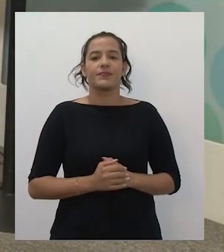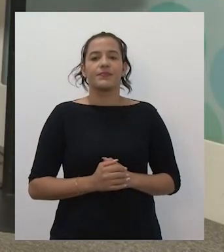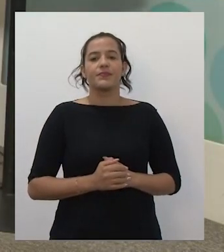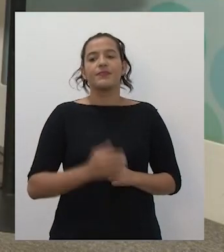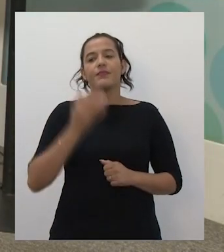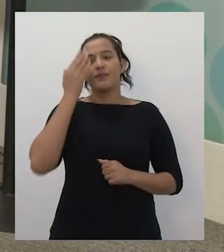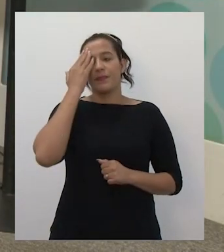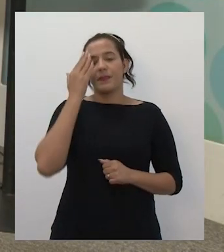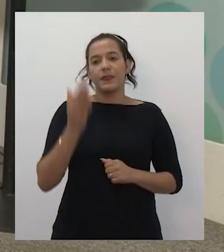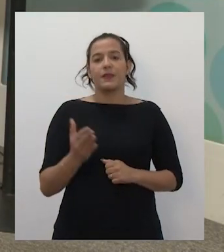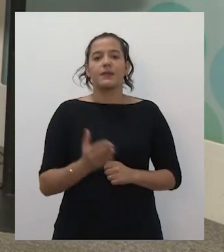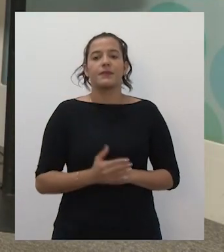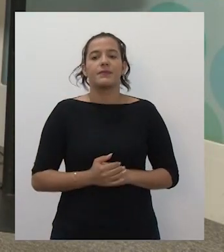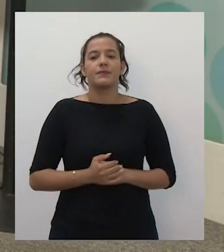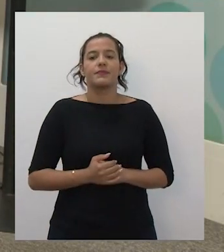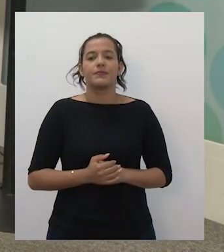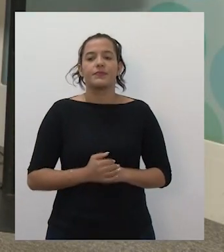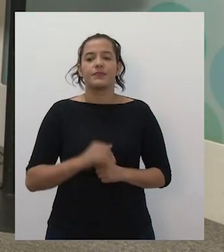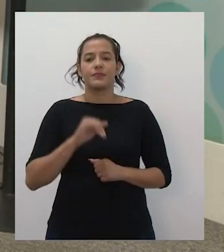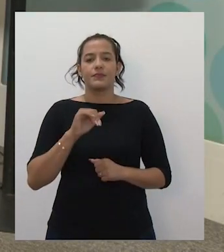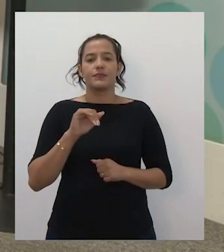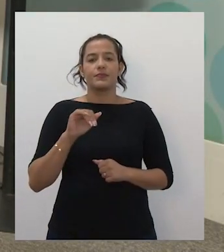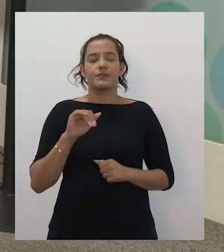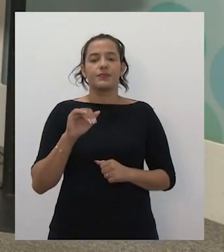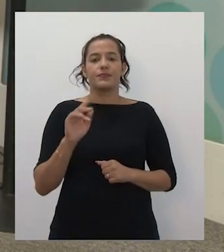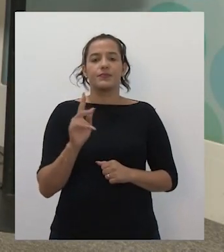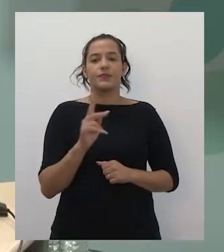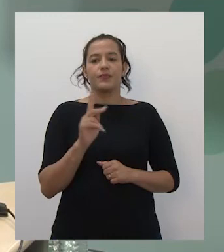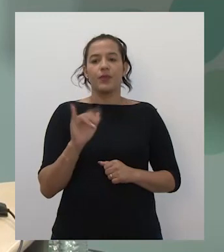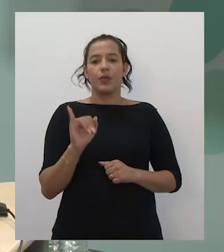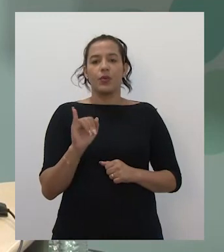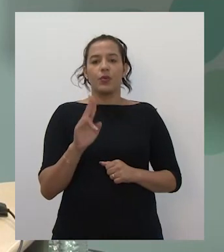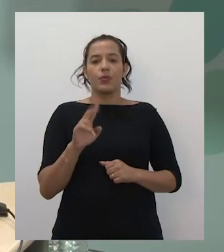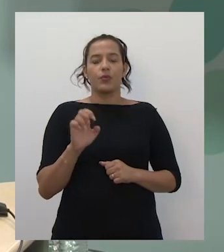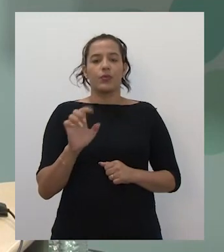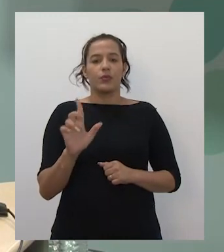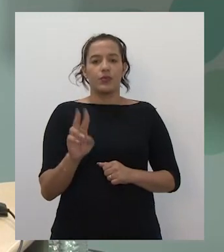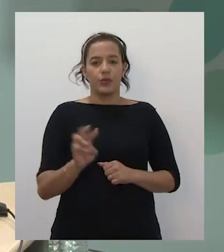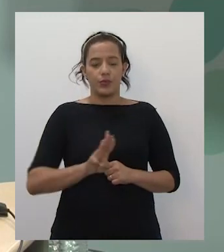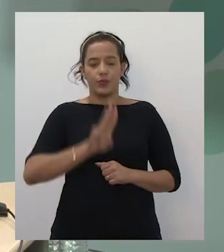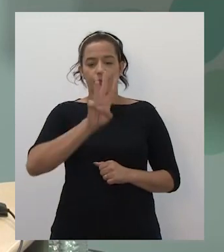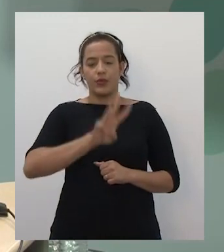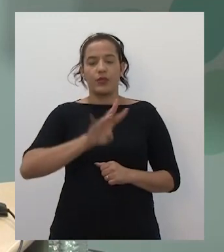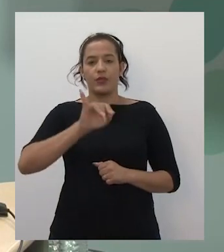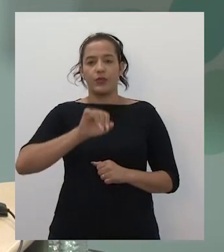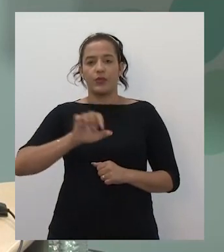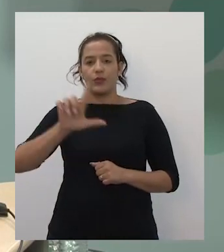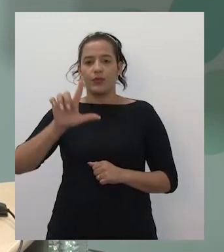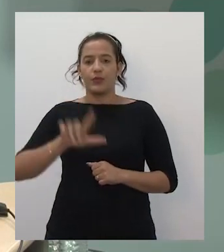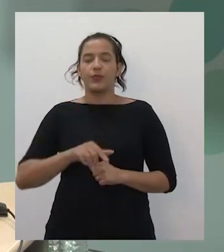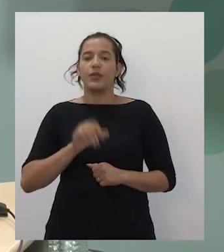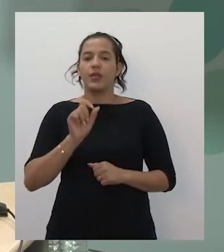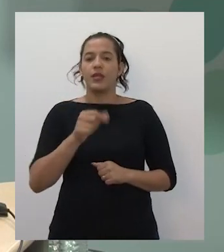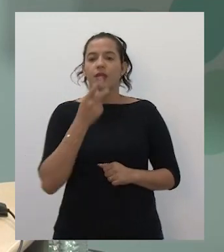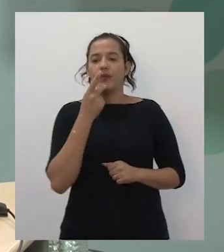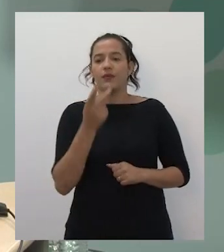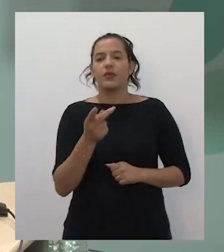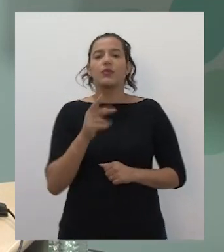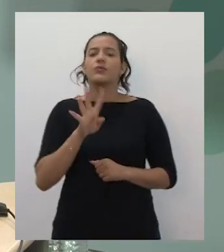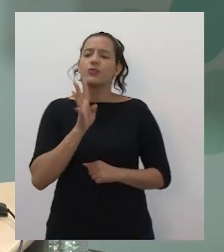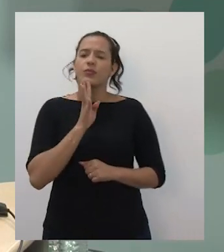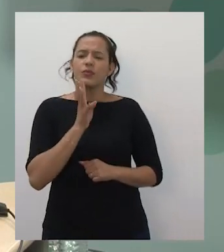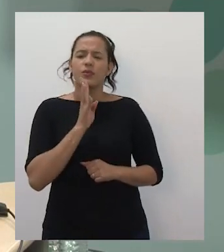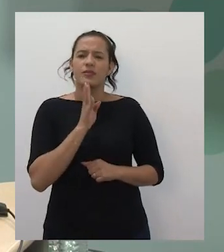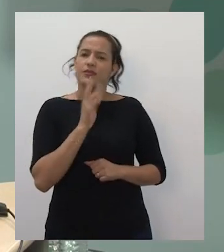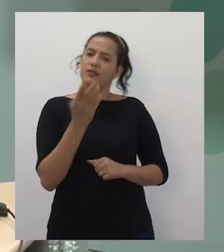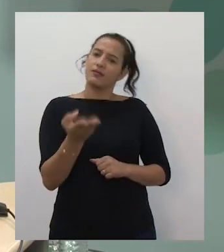Obrigada, Malu. O Will aqui também, né? Aqui no chat nós temos grandes interações e muita participação aqui no sentido de querer conhecer mesmo as